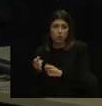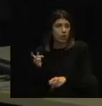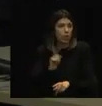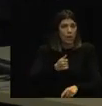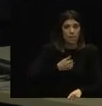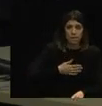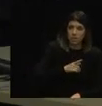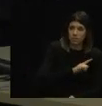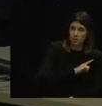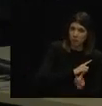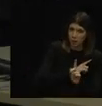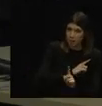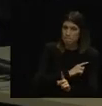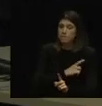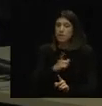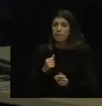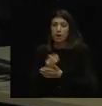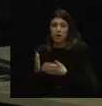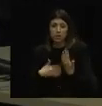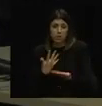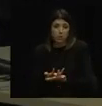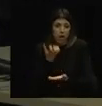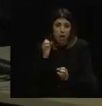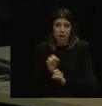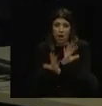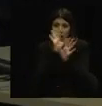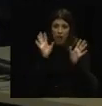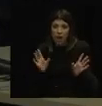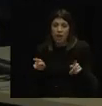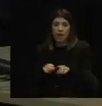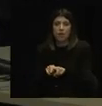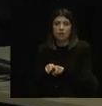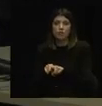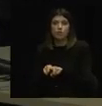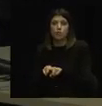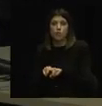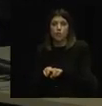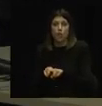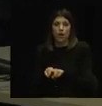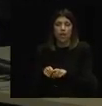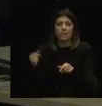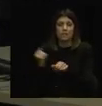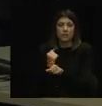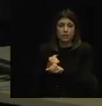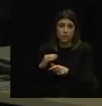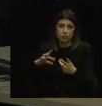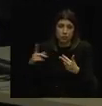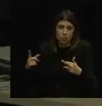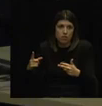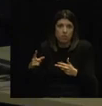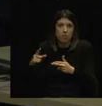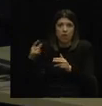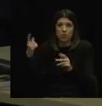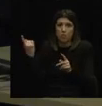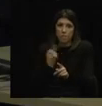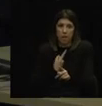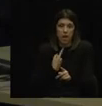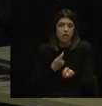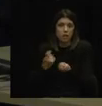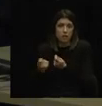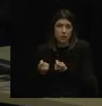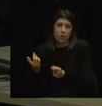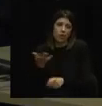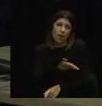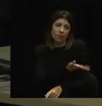empresas privadas. Continua a ser evidente a opção de desmembramento e esvaziamento de serviços municipais, que resulta no recurso